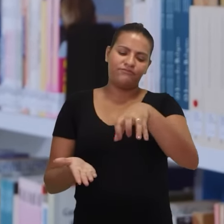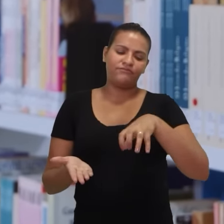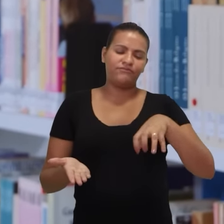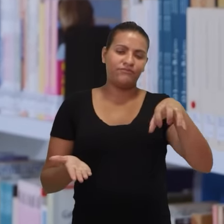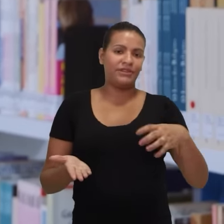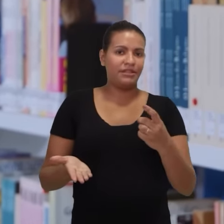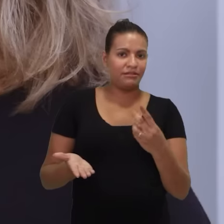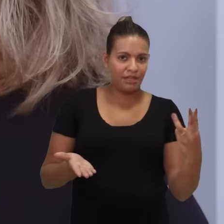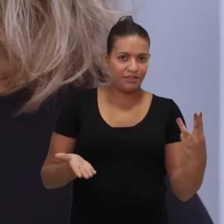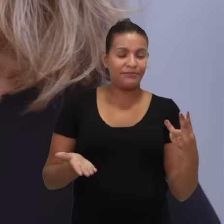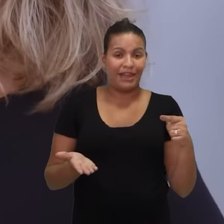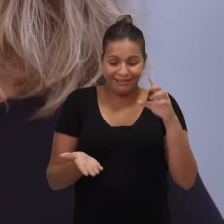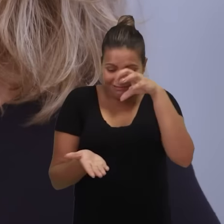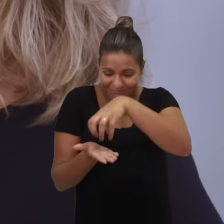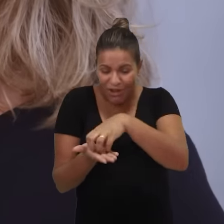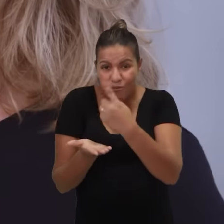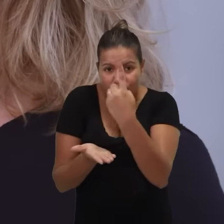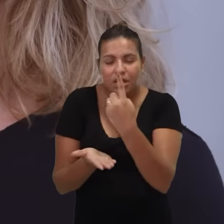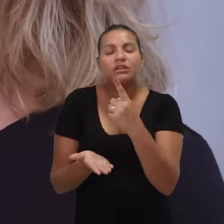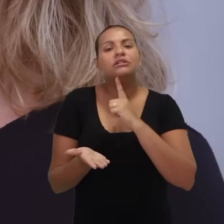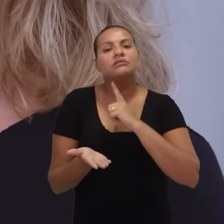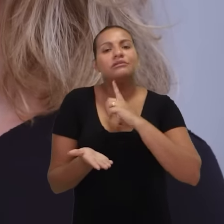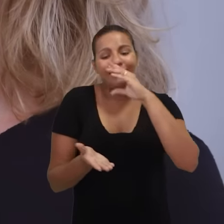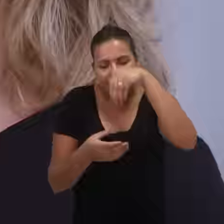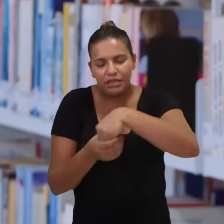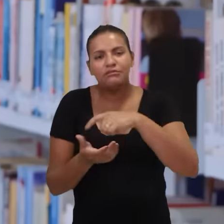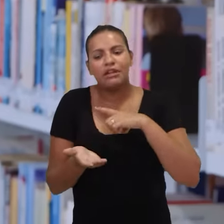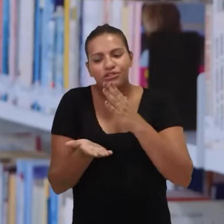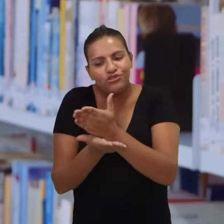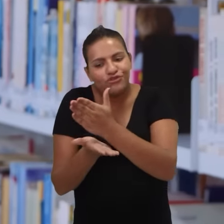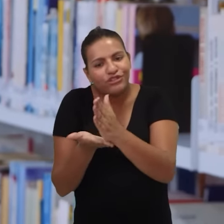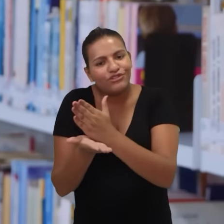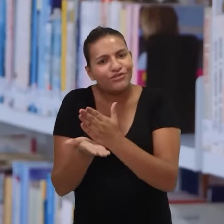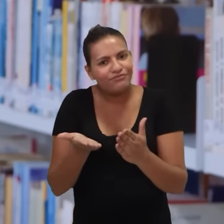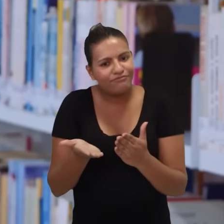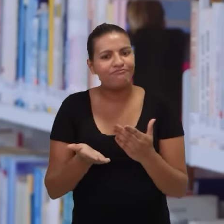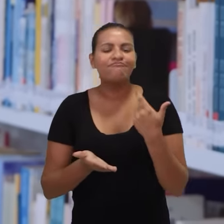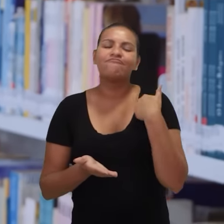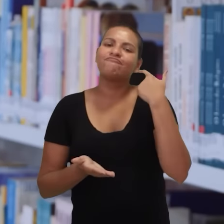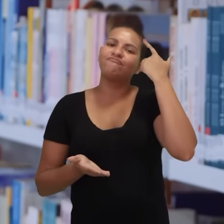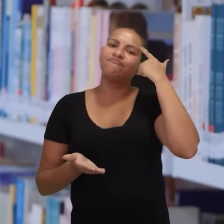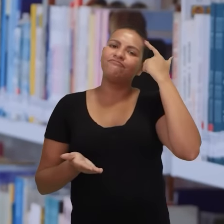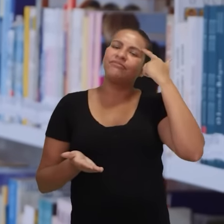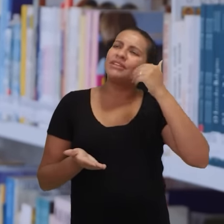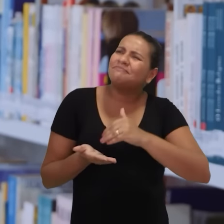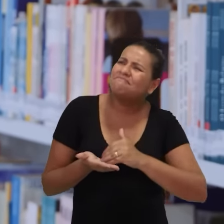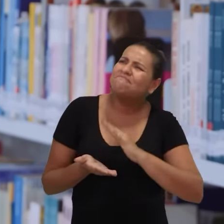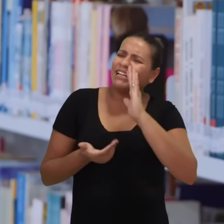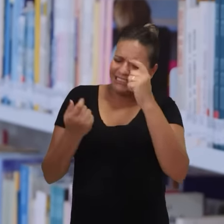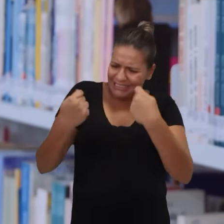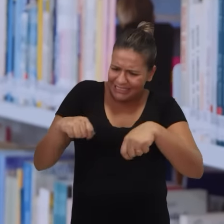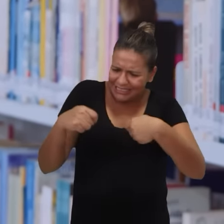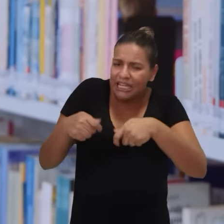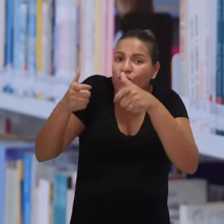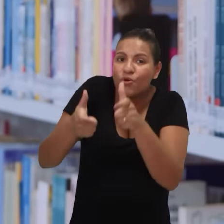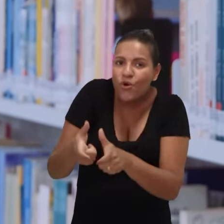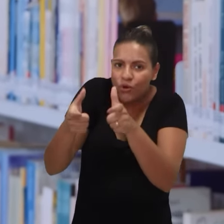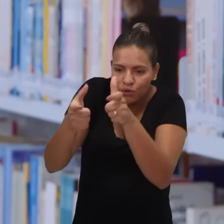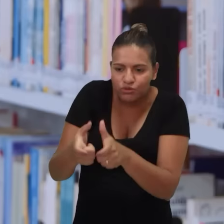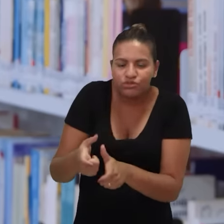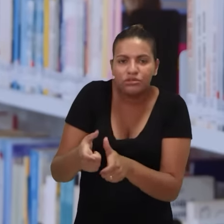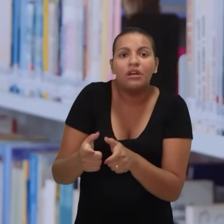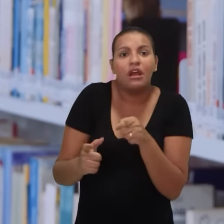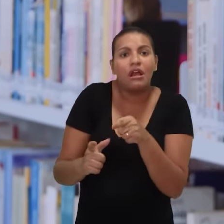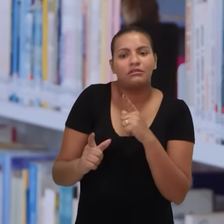unidades da educação. Para cada uma dessas unidades, a gente tinha uma meta. A gente ia fazer vagas em creche onde for mais necessário. Porque essas crianças